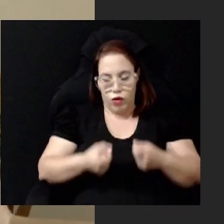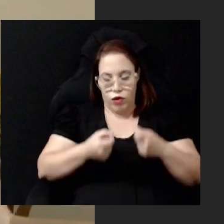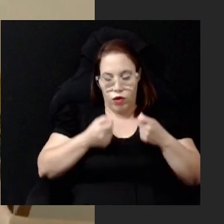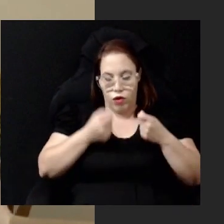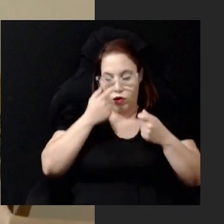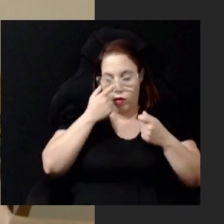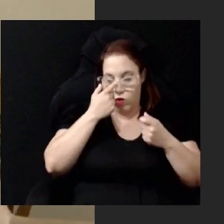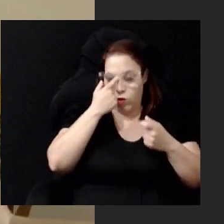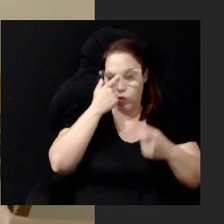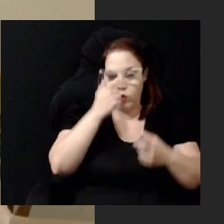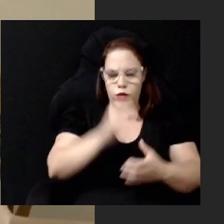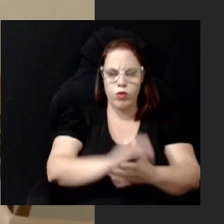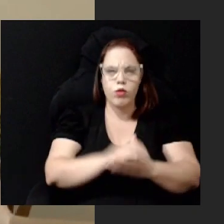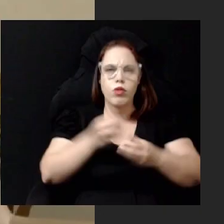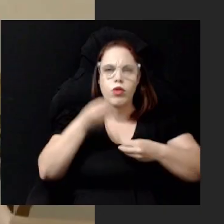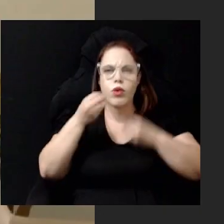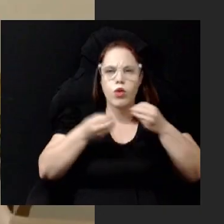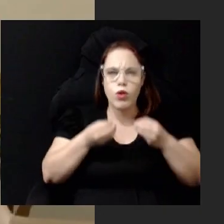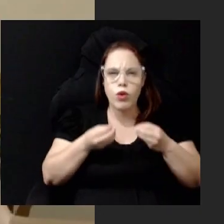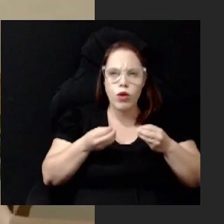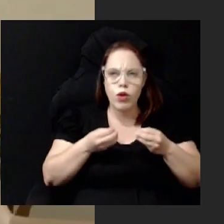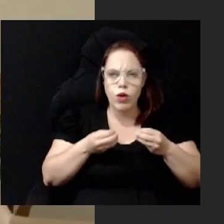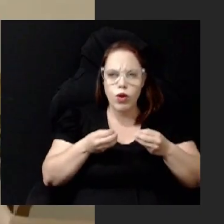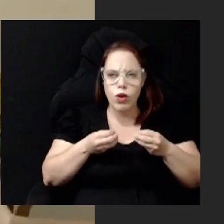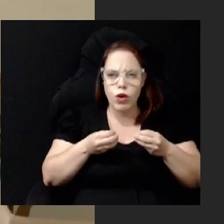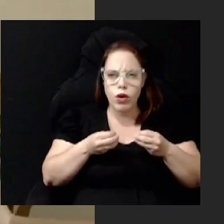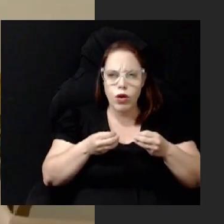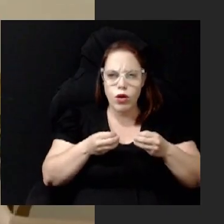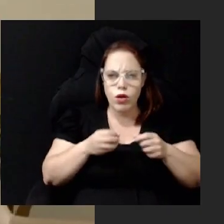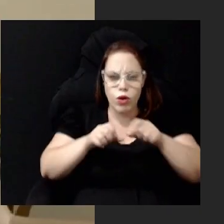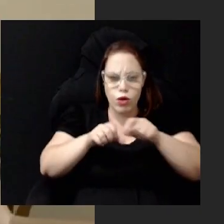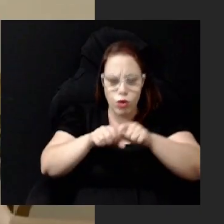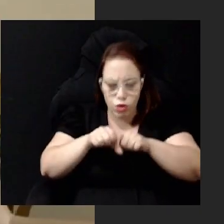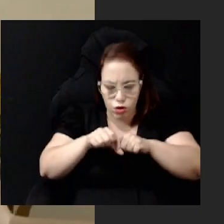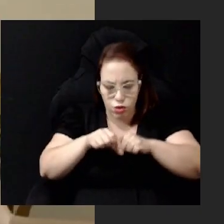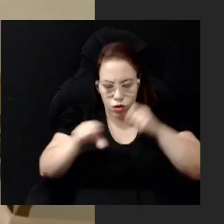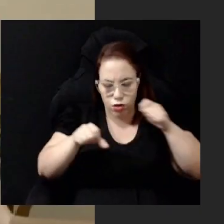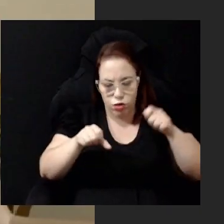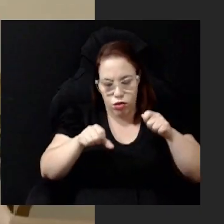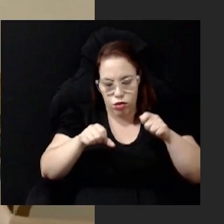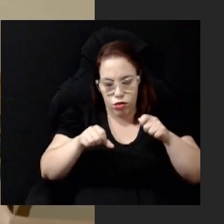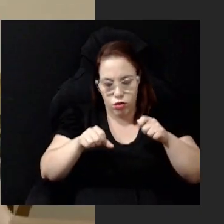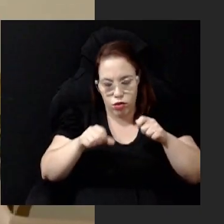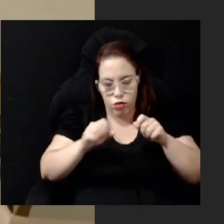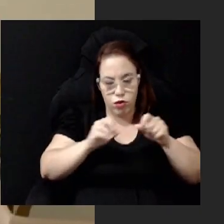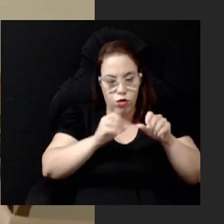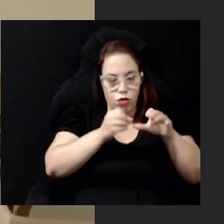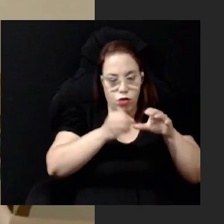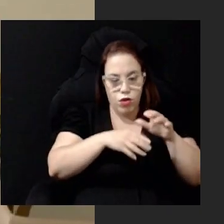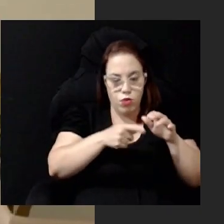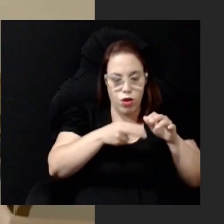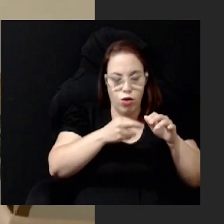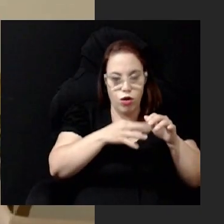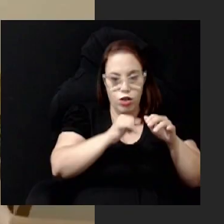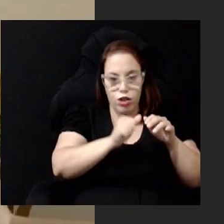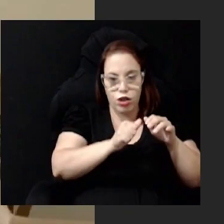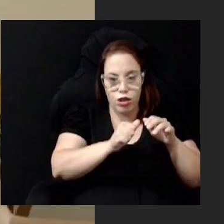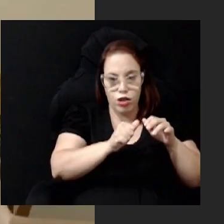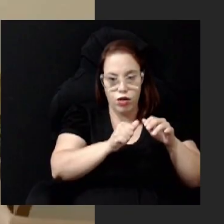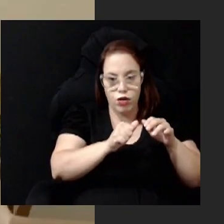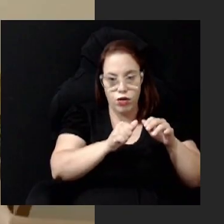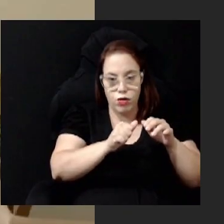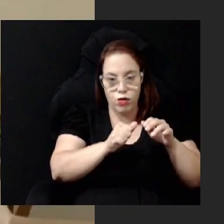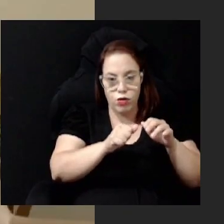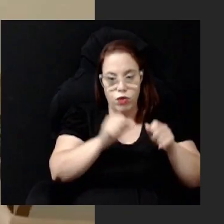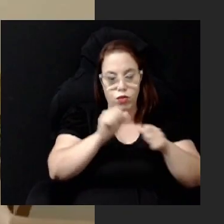ósseo ou que é um câncer e qual é o subtipo, tirando um pedaço daquela lesão, mandando para o patologista